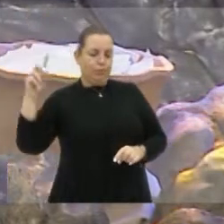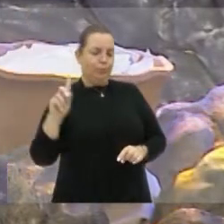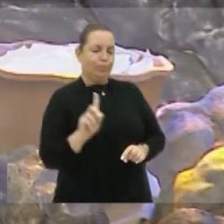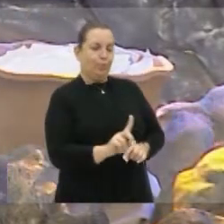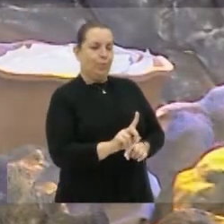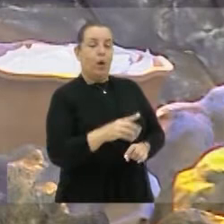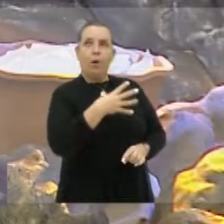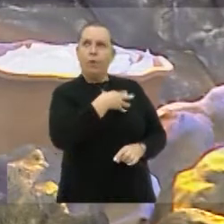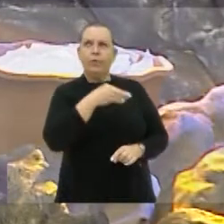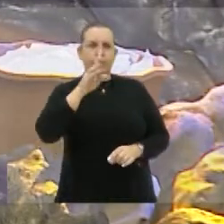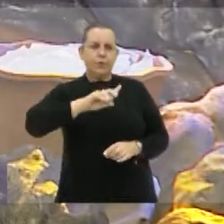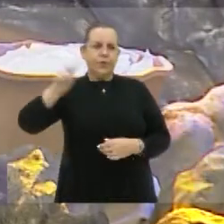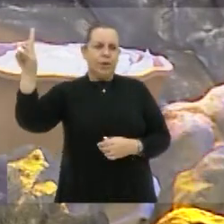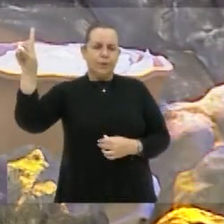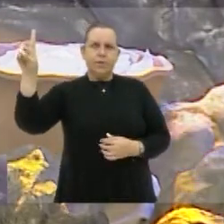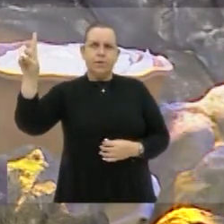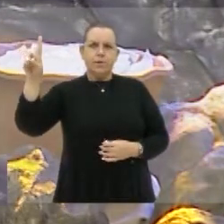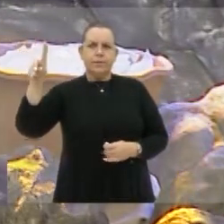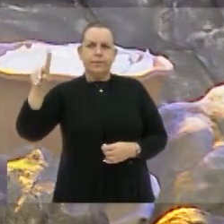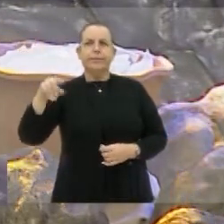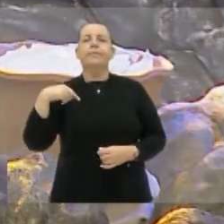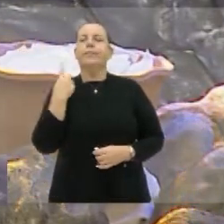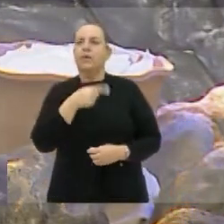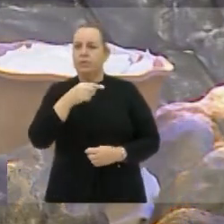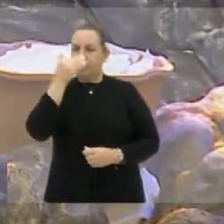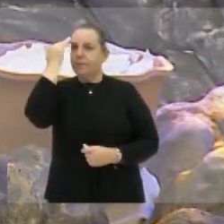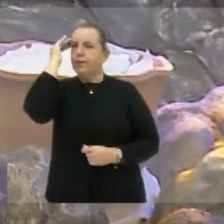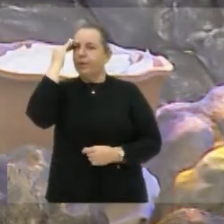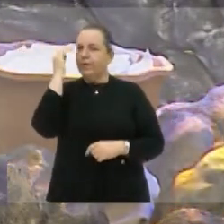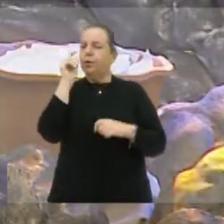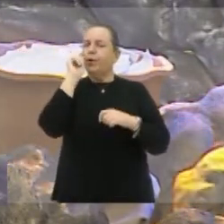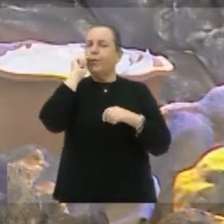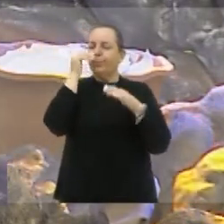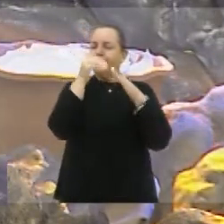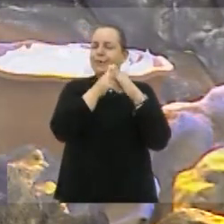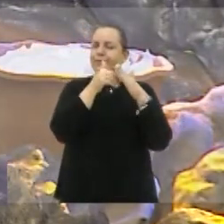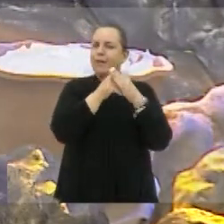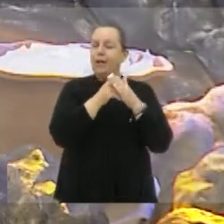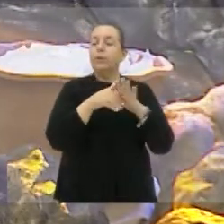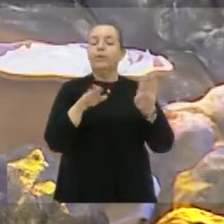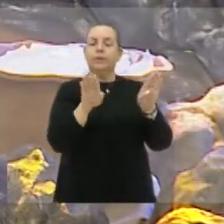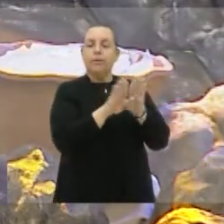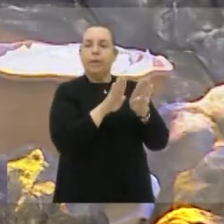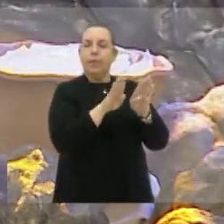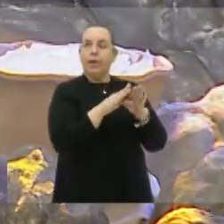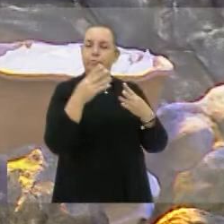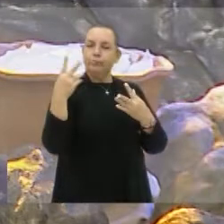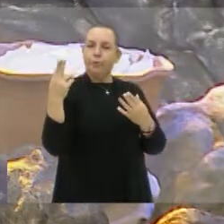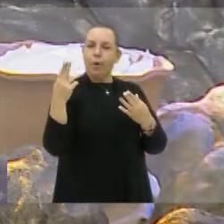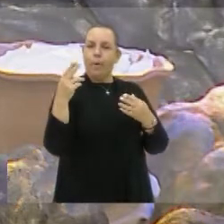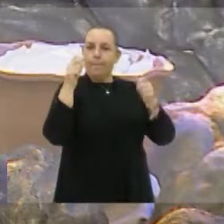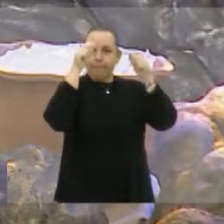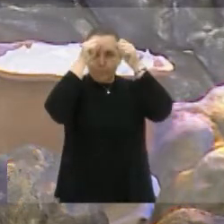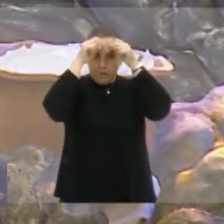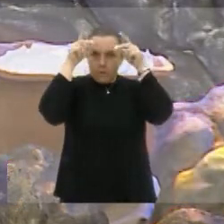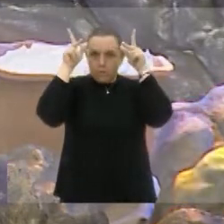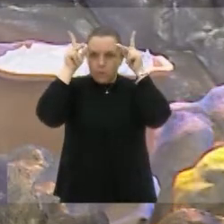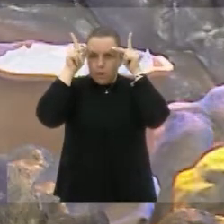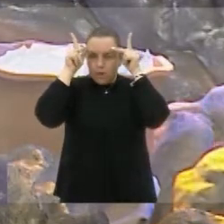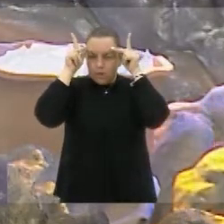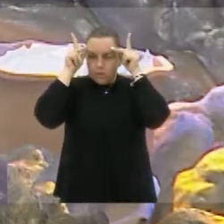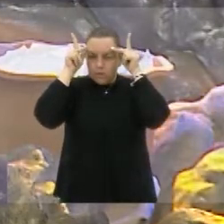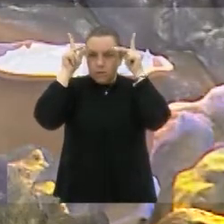Homem. E aqui nós vamos compreendendo o mistério. Do mesmo modo como Moisés levantou